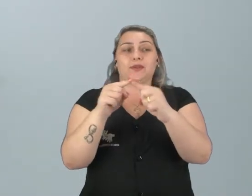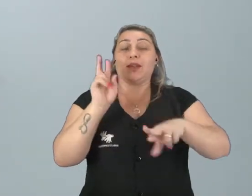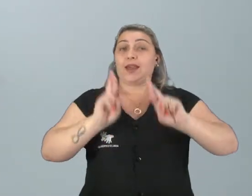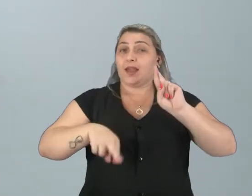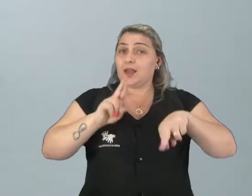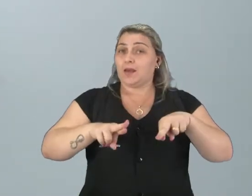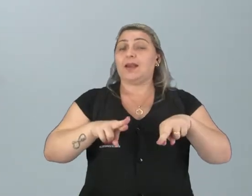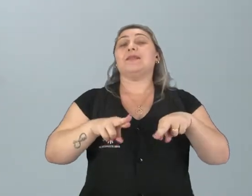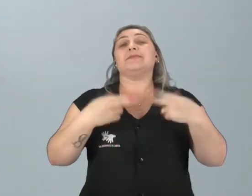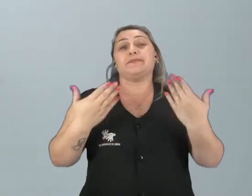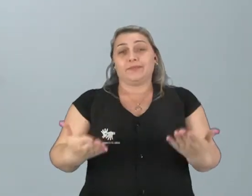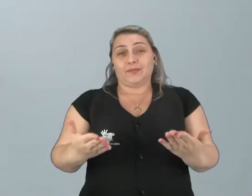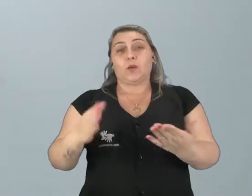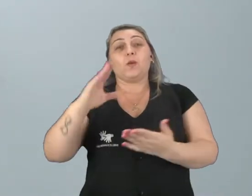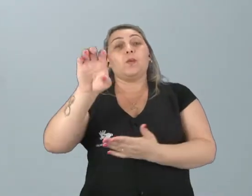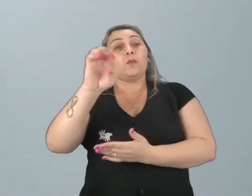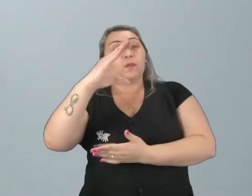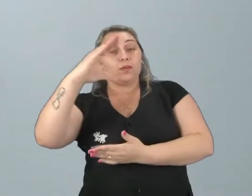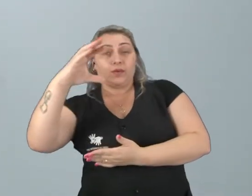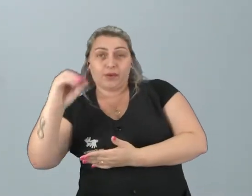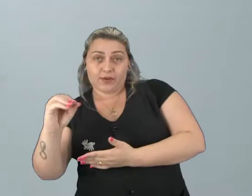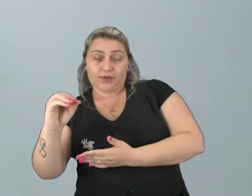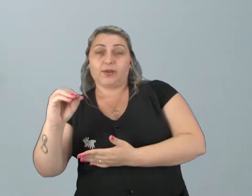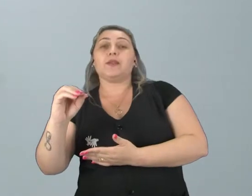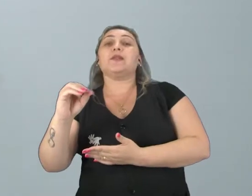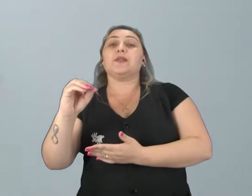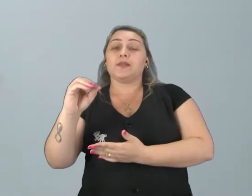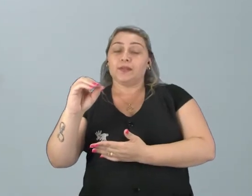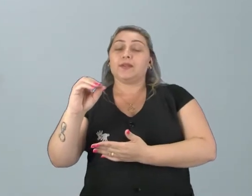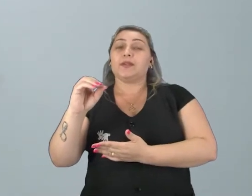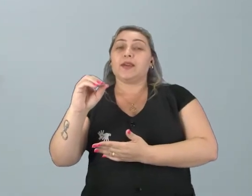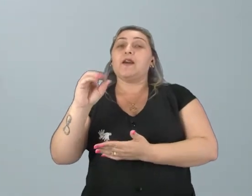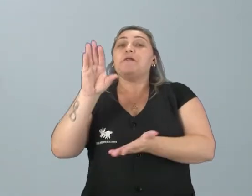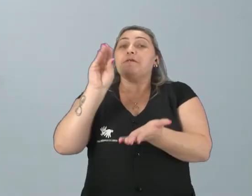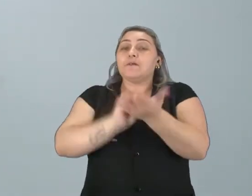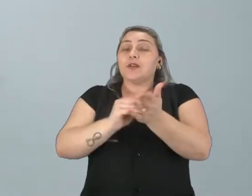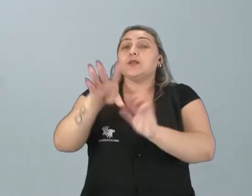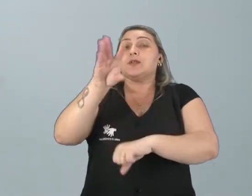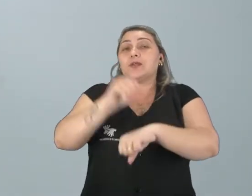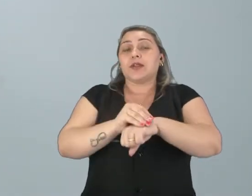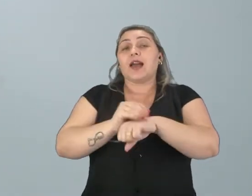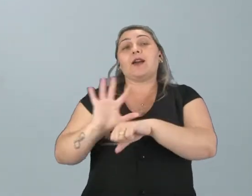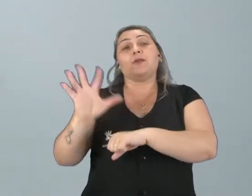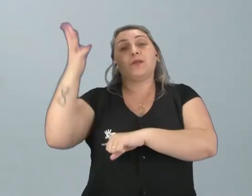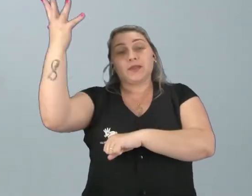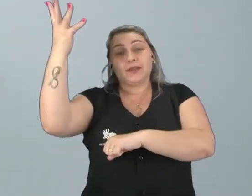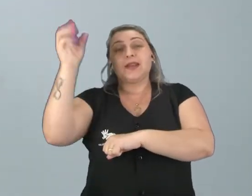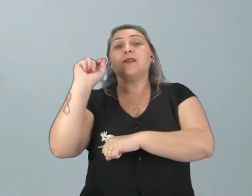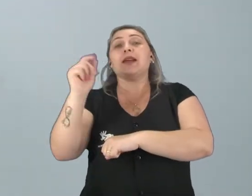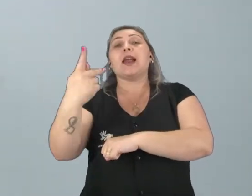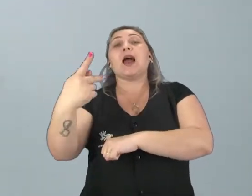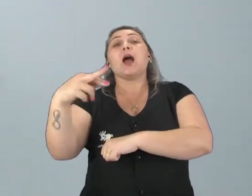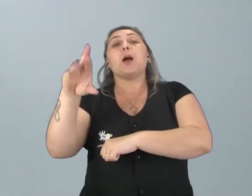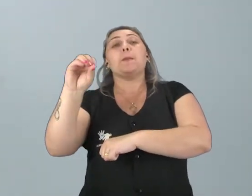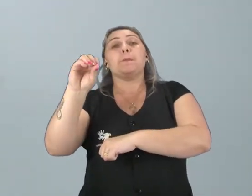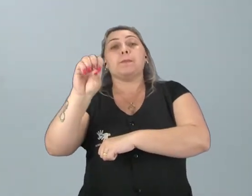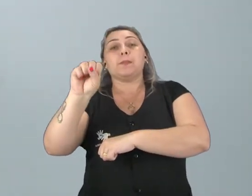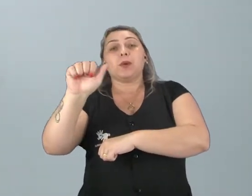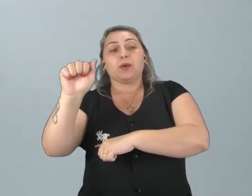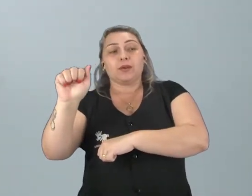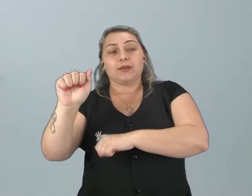nada agradável. O eco é um vício de linguagem que ocorre principalmente na prosa, no texto